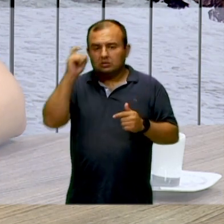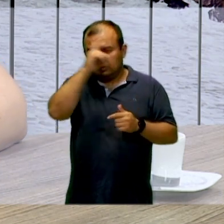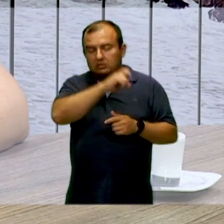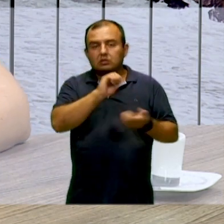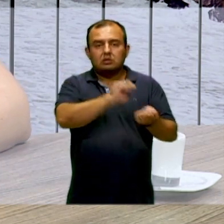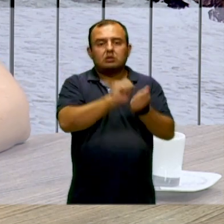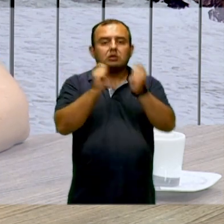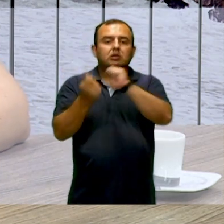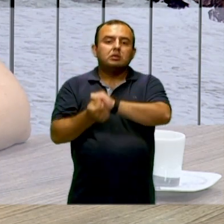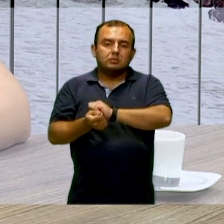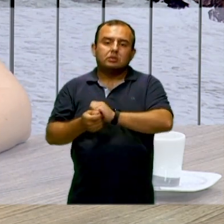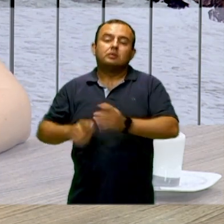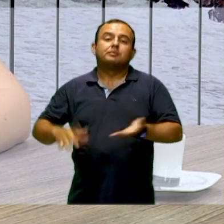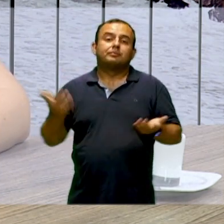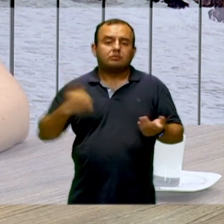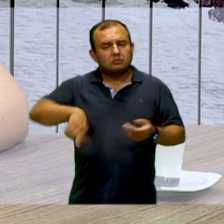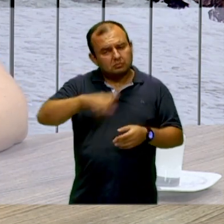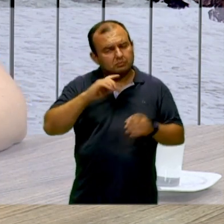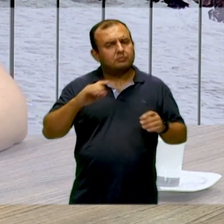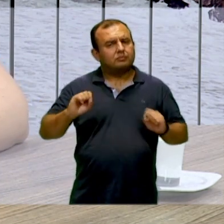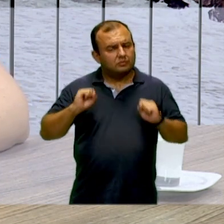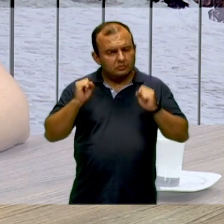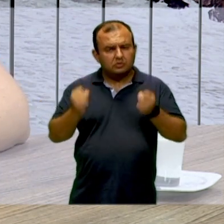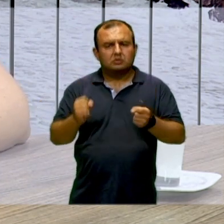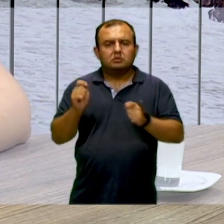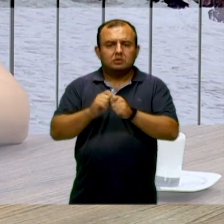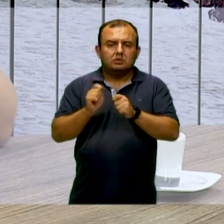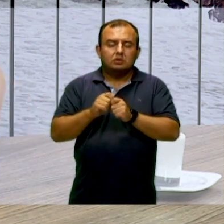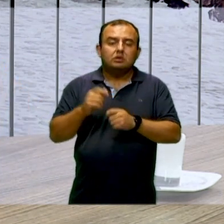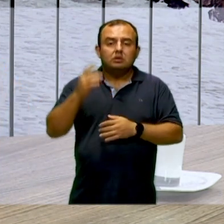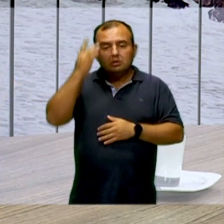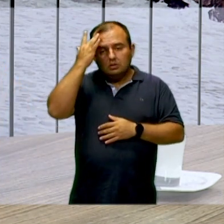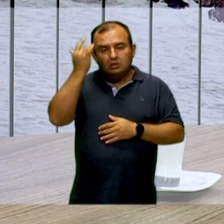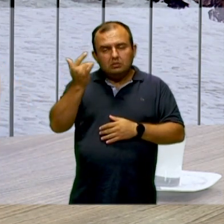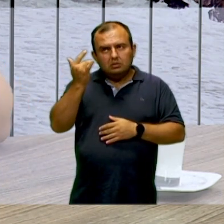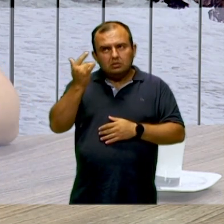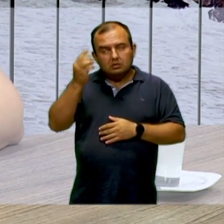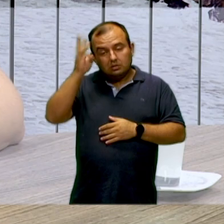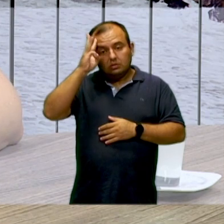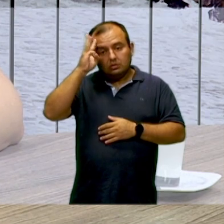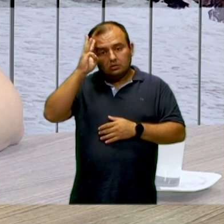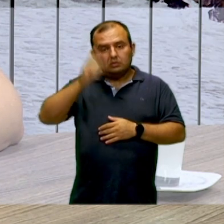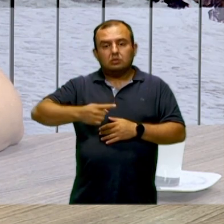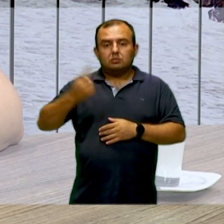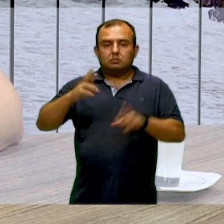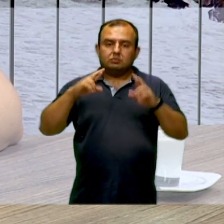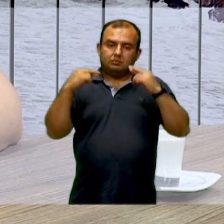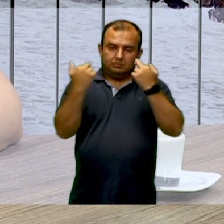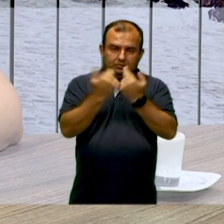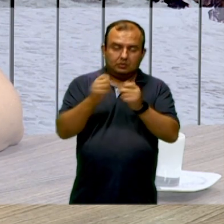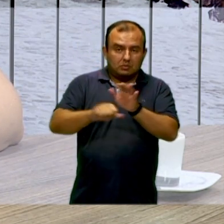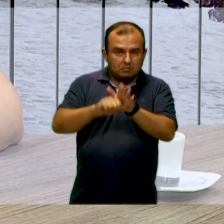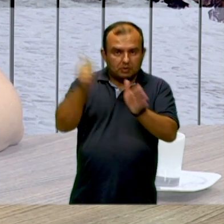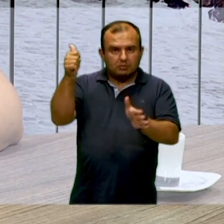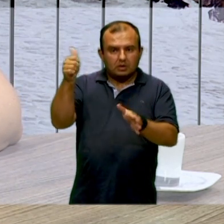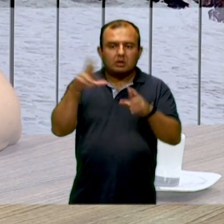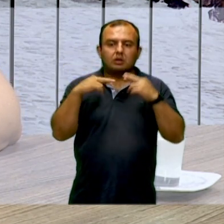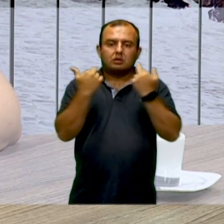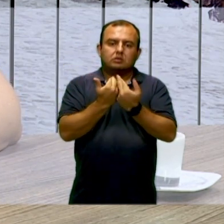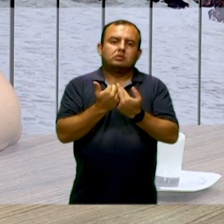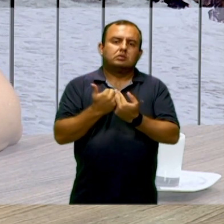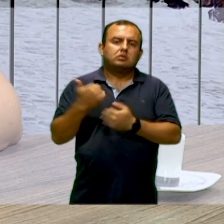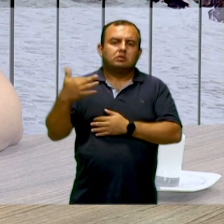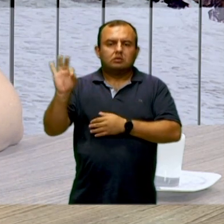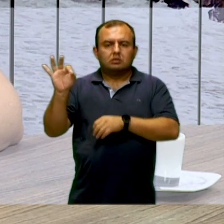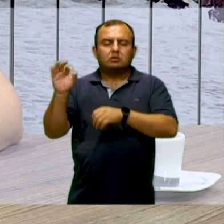se adaptar. Mas nós estamos fazendo. Então, amanhã, na terça-feira, já vai ser a primeira reunião e pelo menos uns